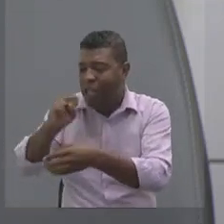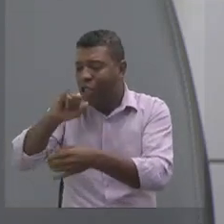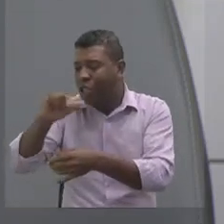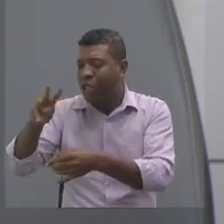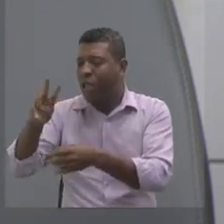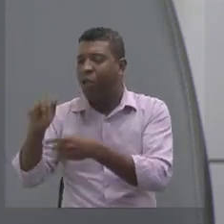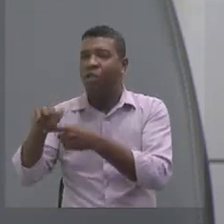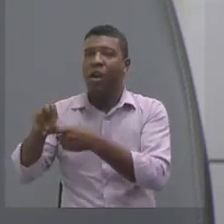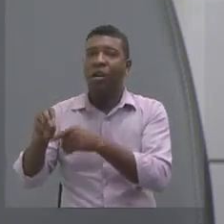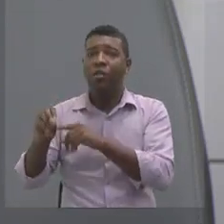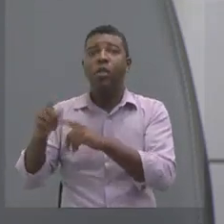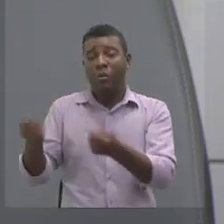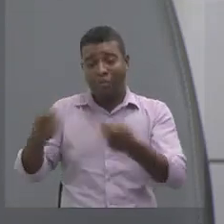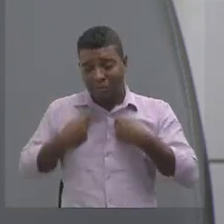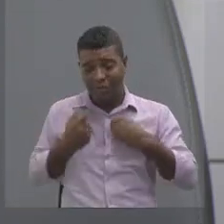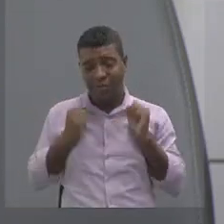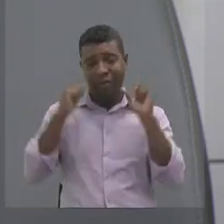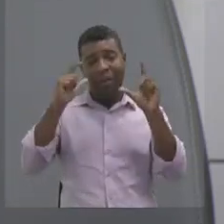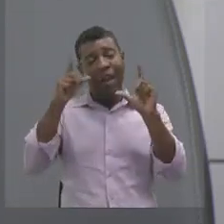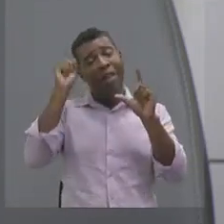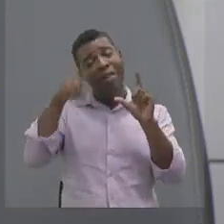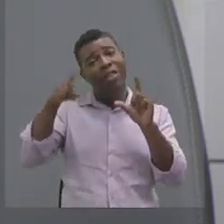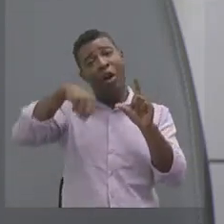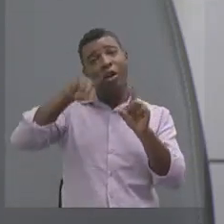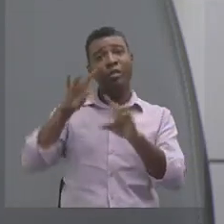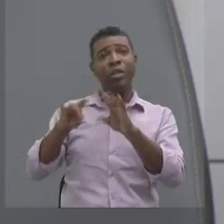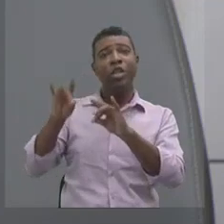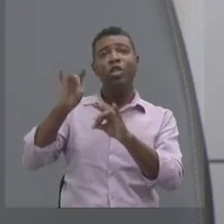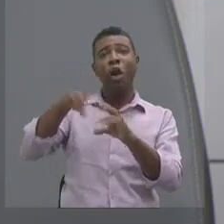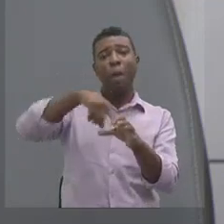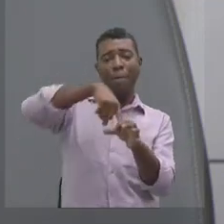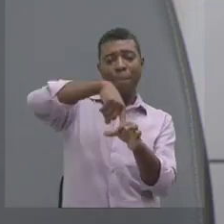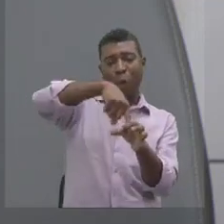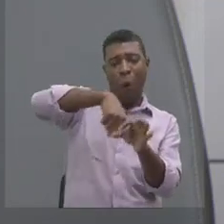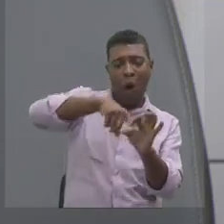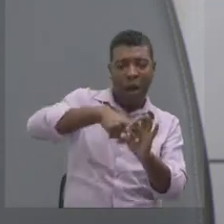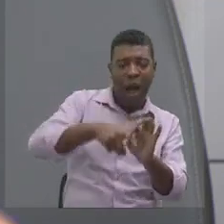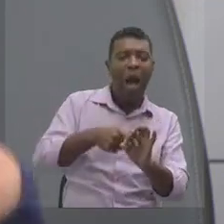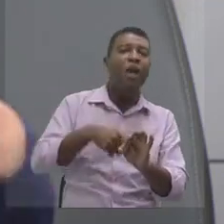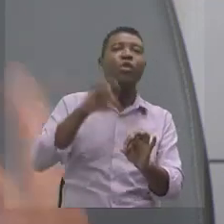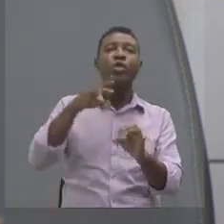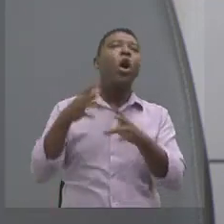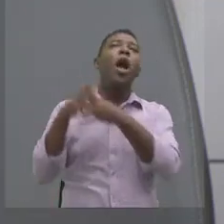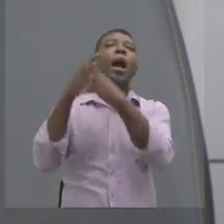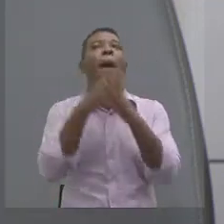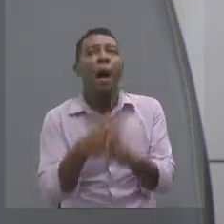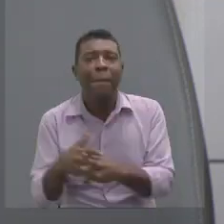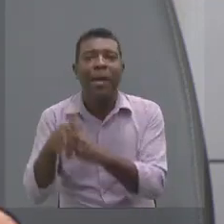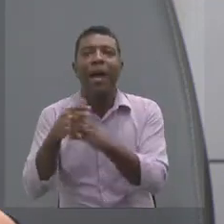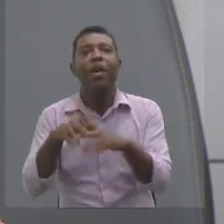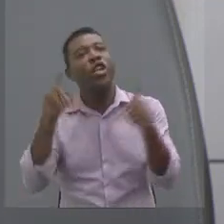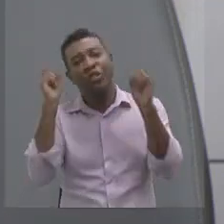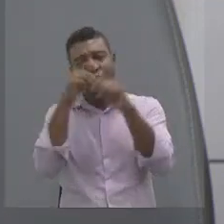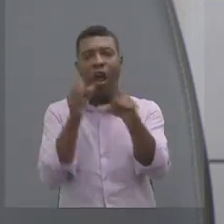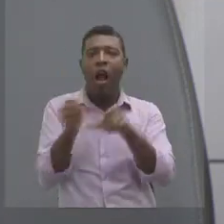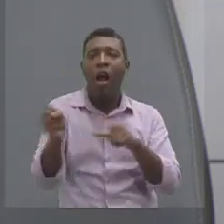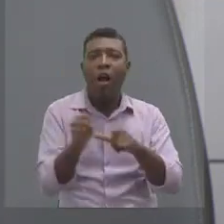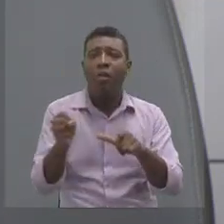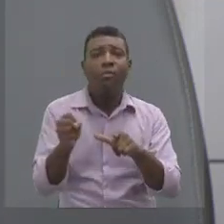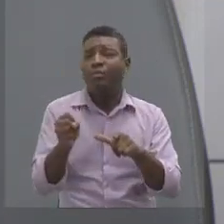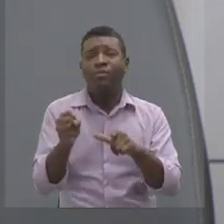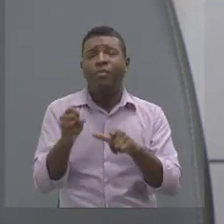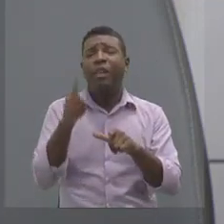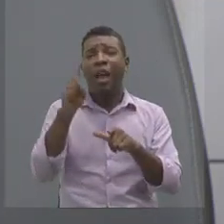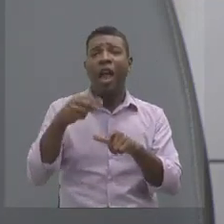nós estamos lidando aqui não não são só com buracos não são só com caminhões com a dificuldade logística nós estamos tratando aqui de vidas